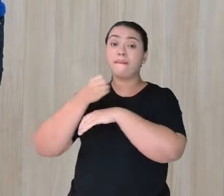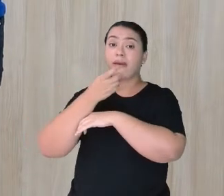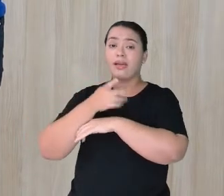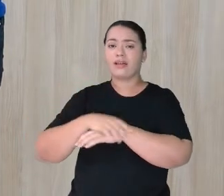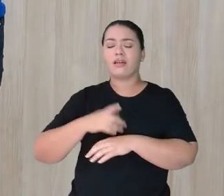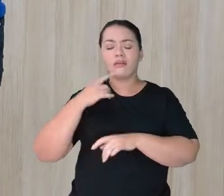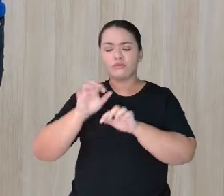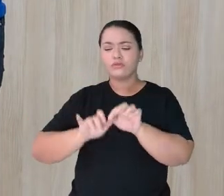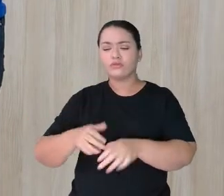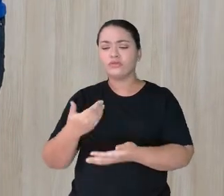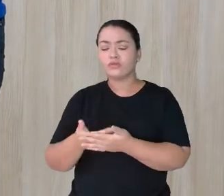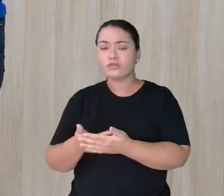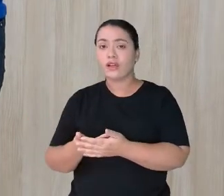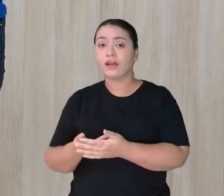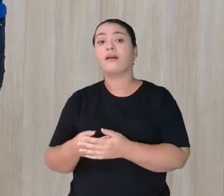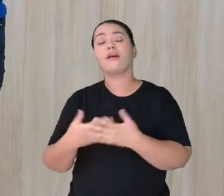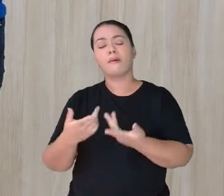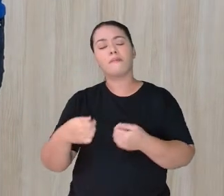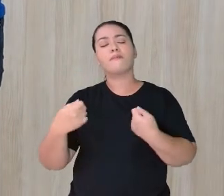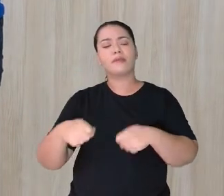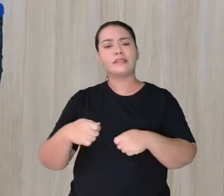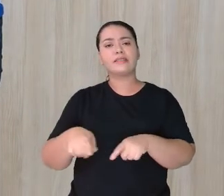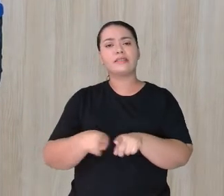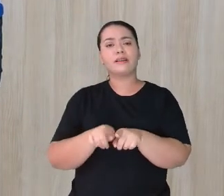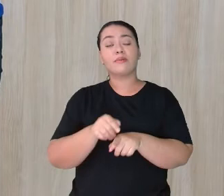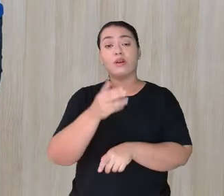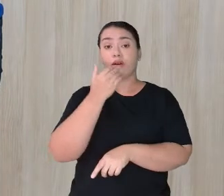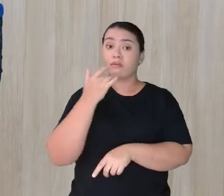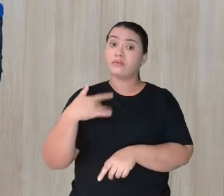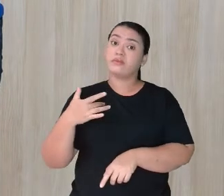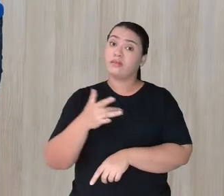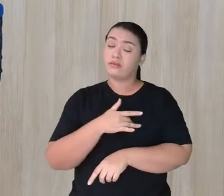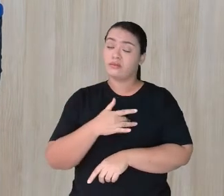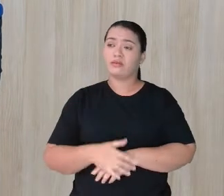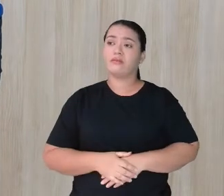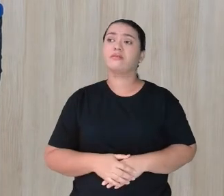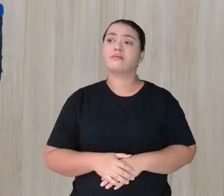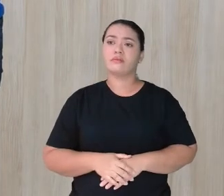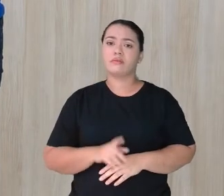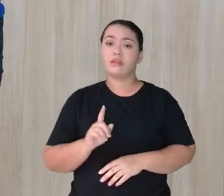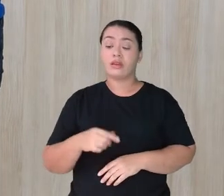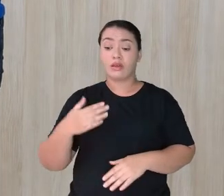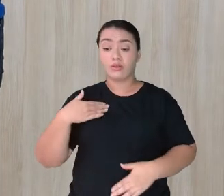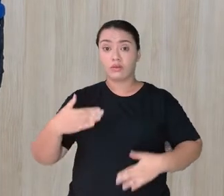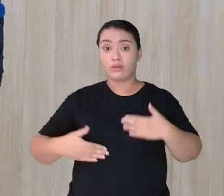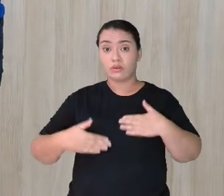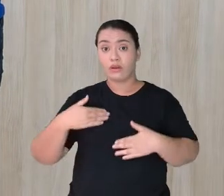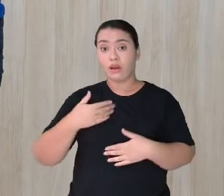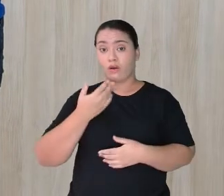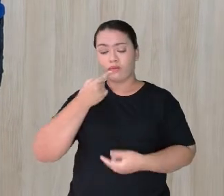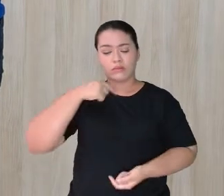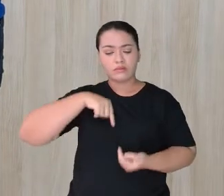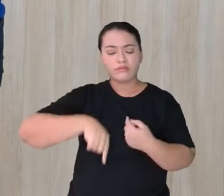Então, para isso, eu tenho que ter também uma alimentação saudável, para que meu sistema digestório ele trabalhe também de